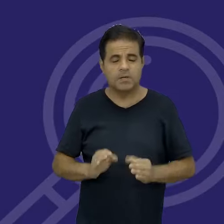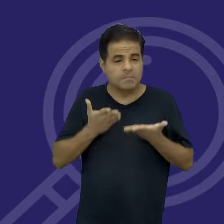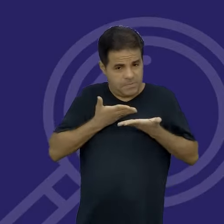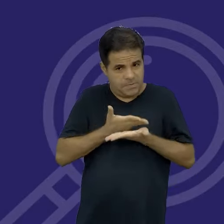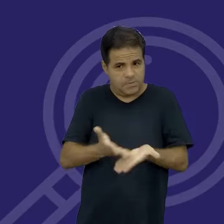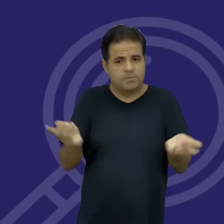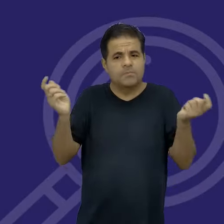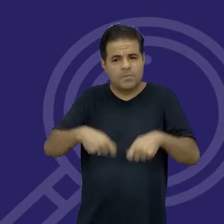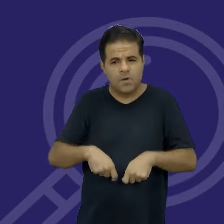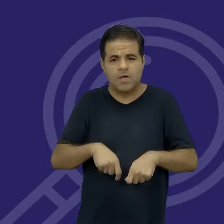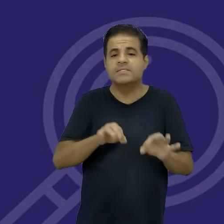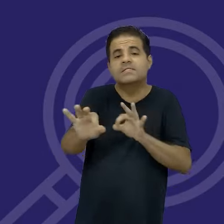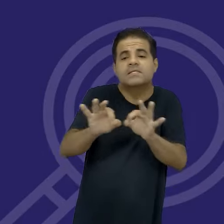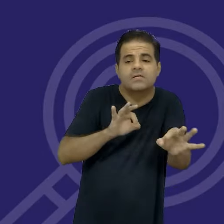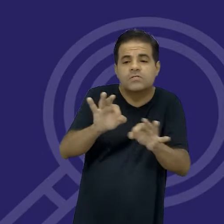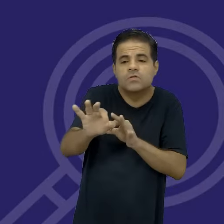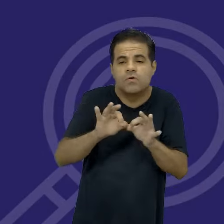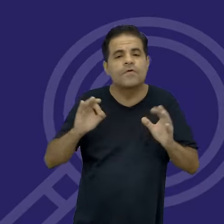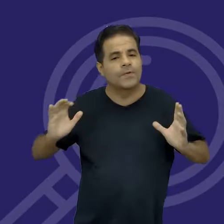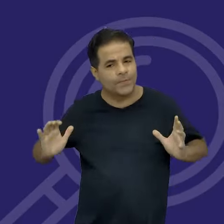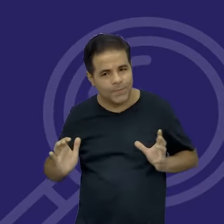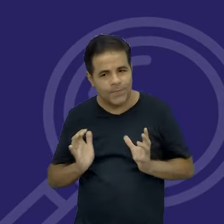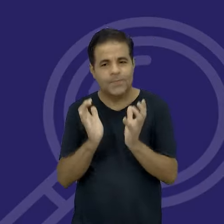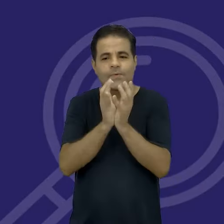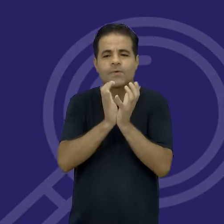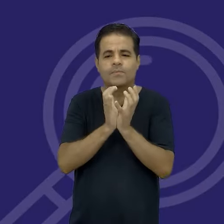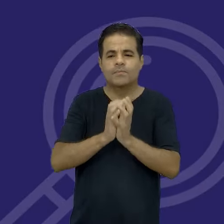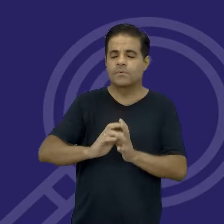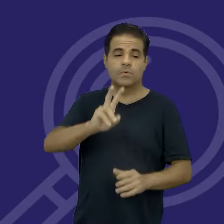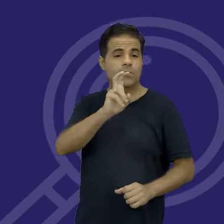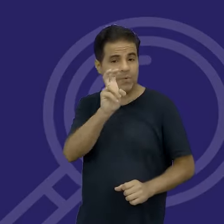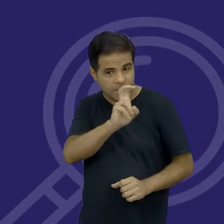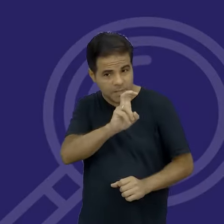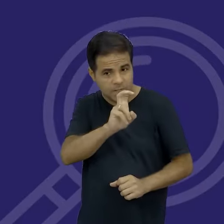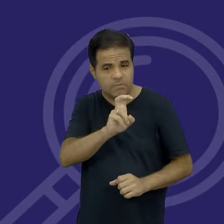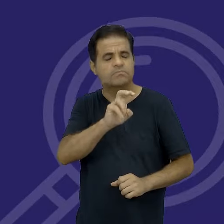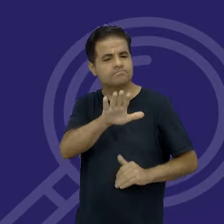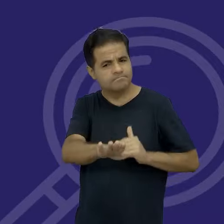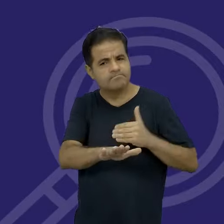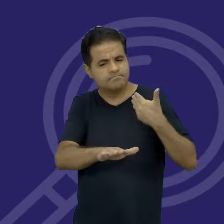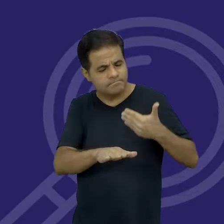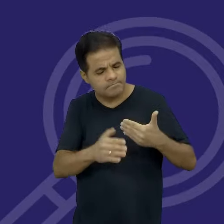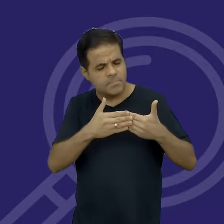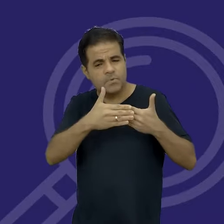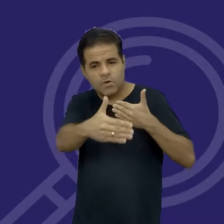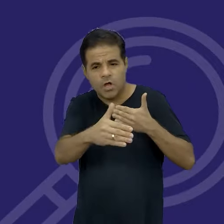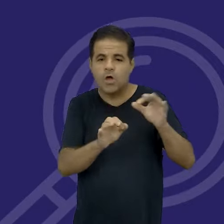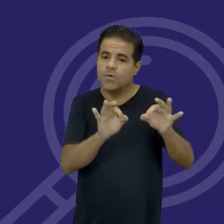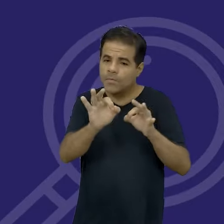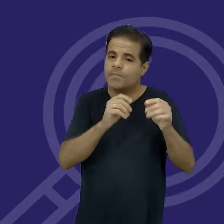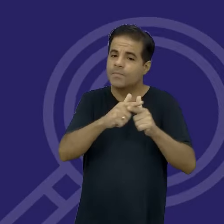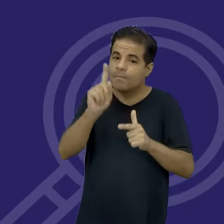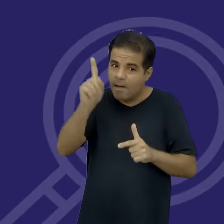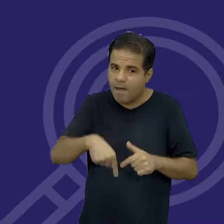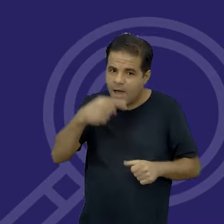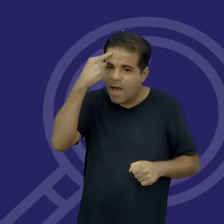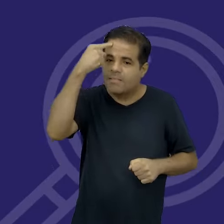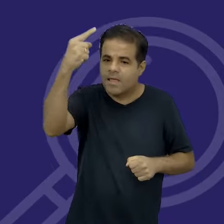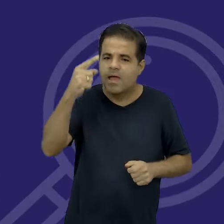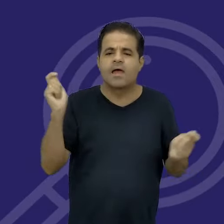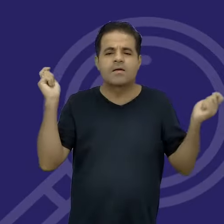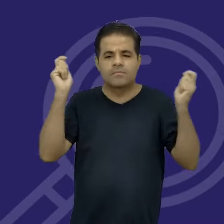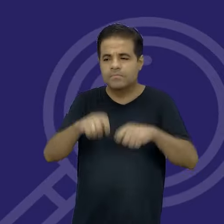possam resolver em grupo, né? O quinto passo da resolução de problemas, a ideia é que nós